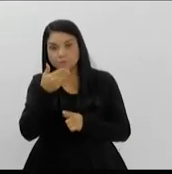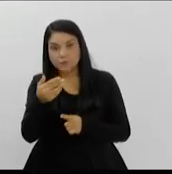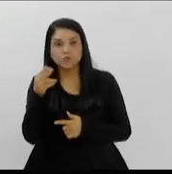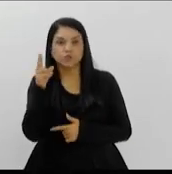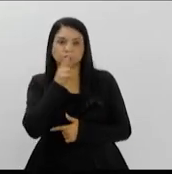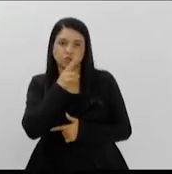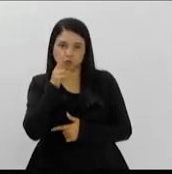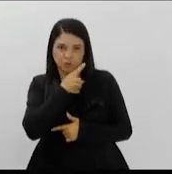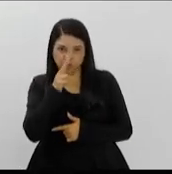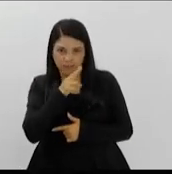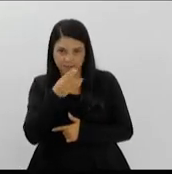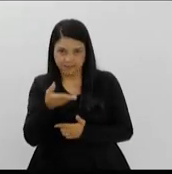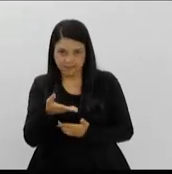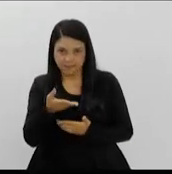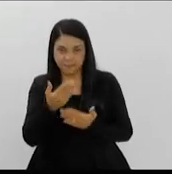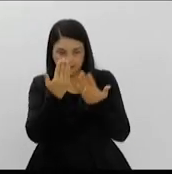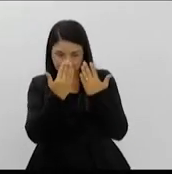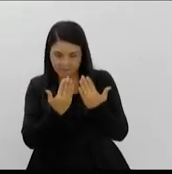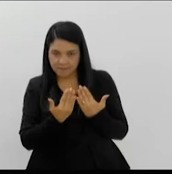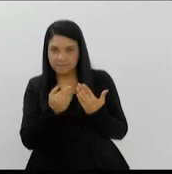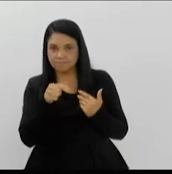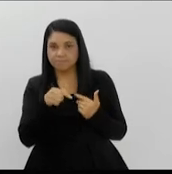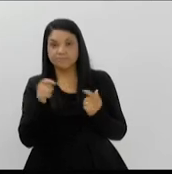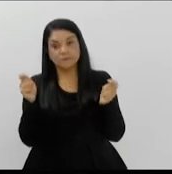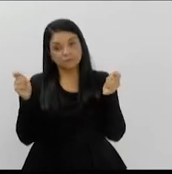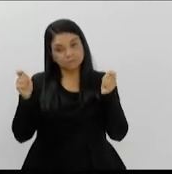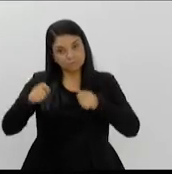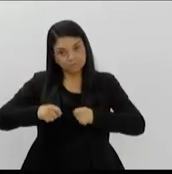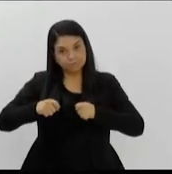urgência, nós poderemos